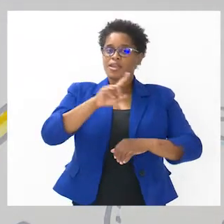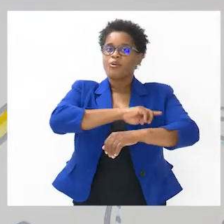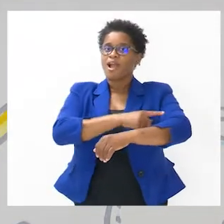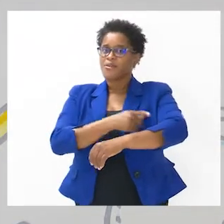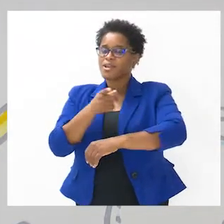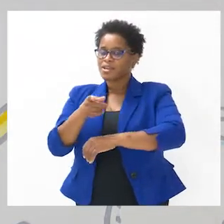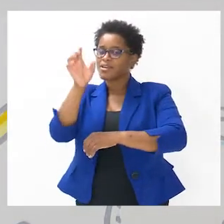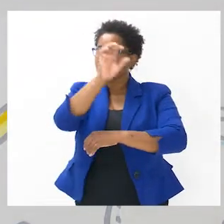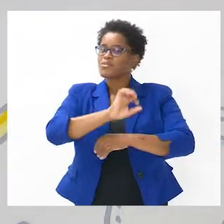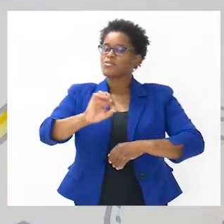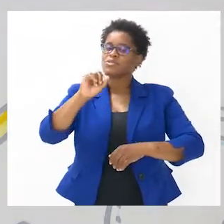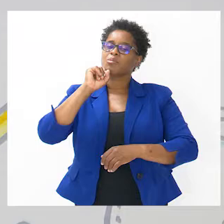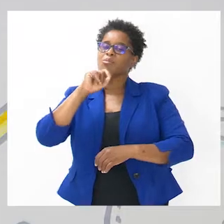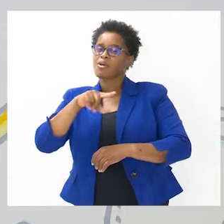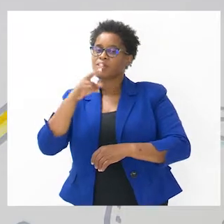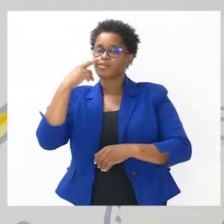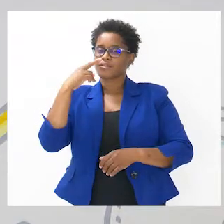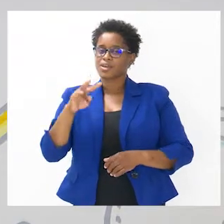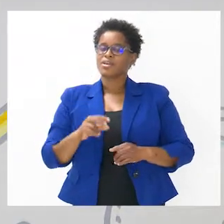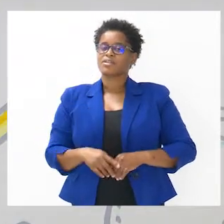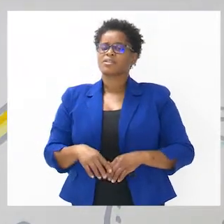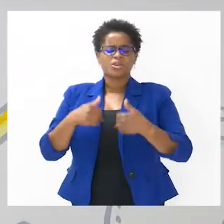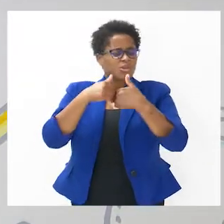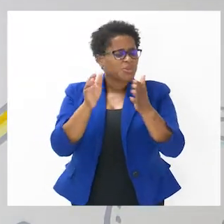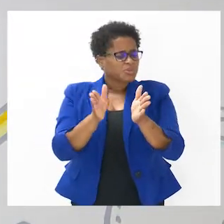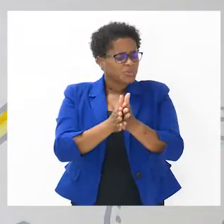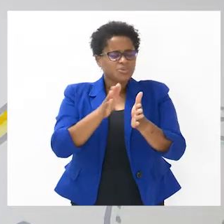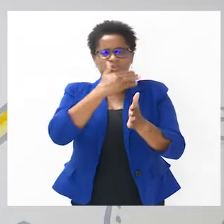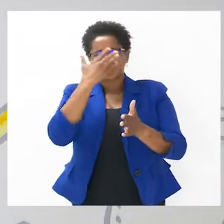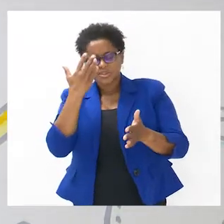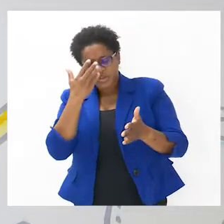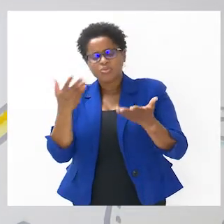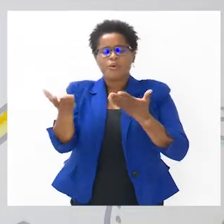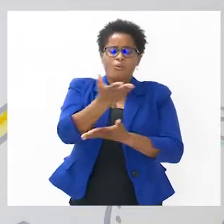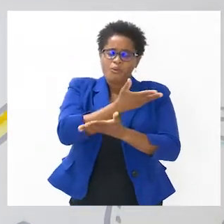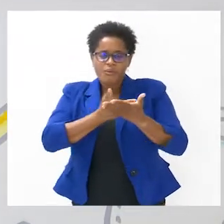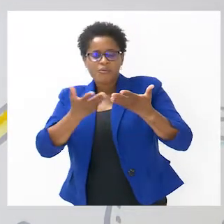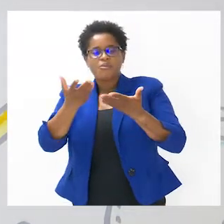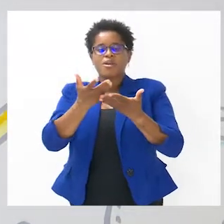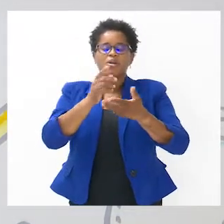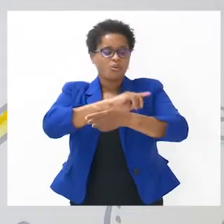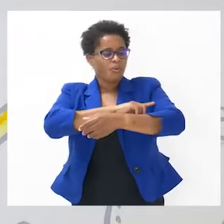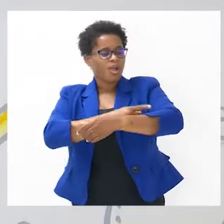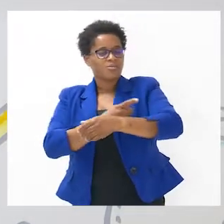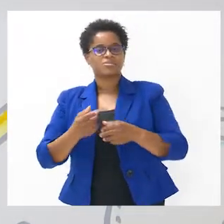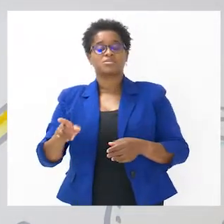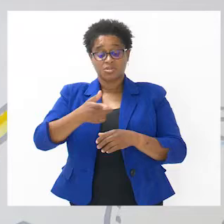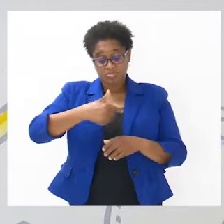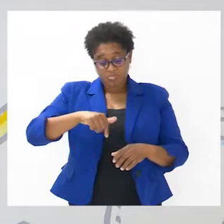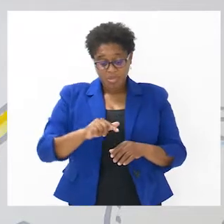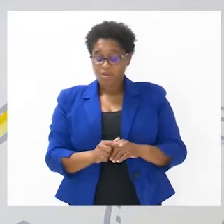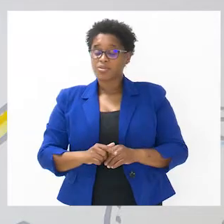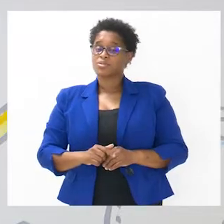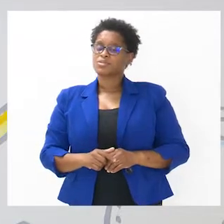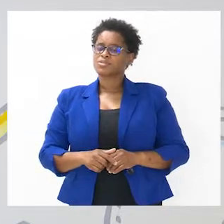E vocês podem ver que todos os dias convivemos com ângulos, nós